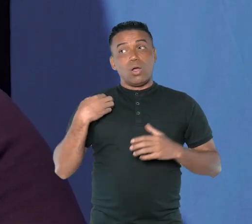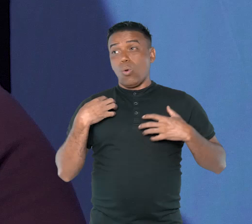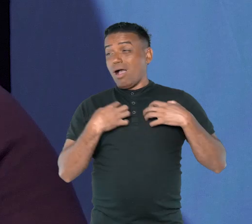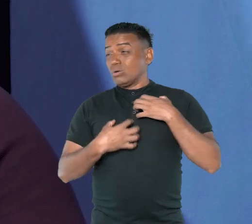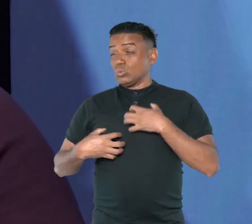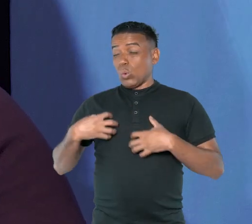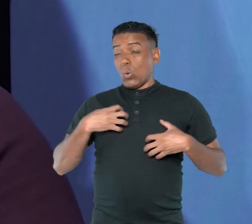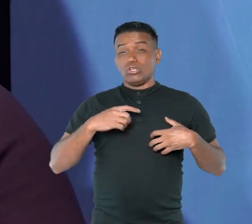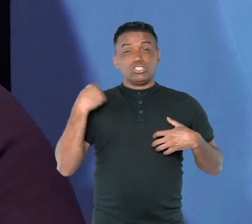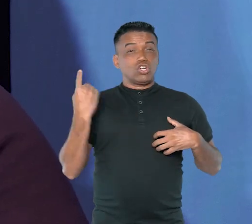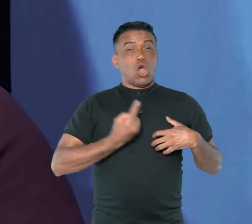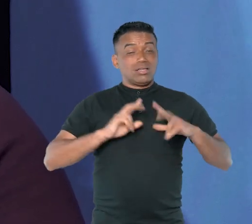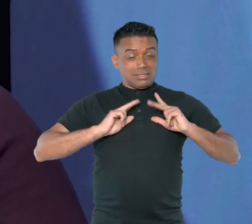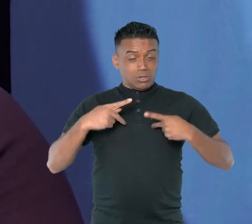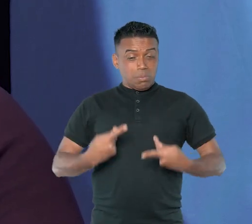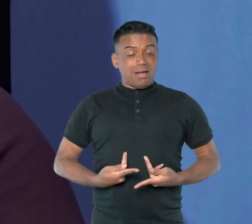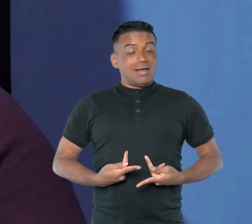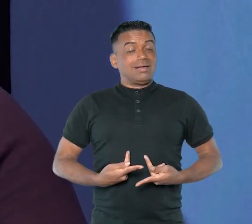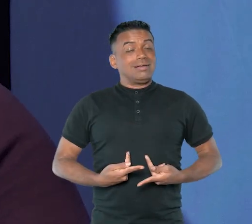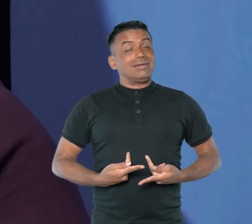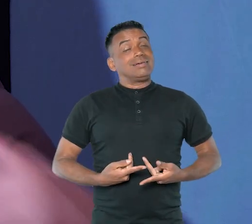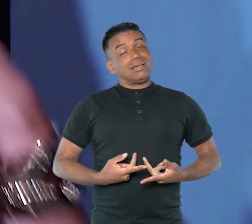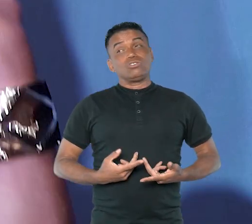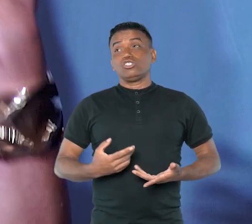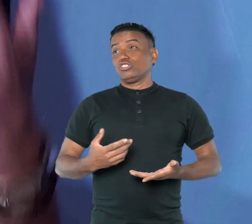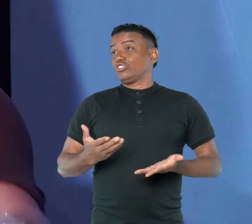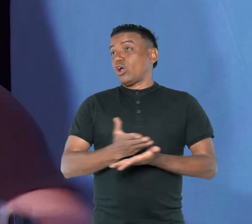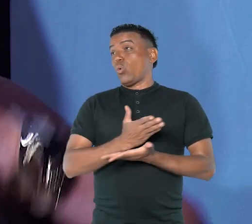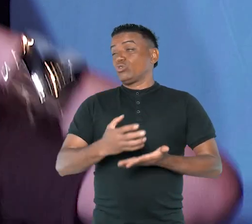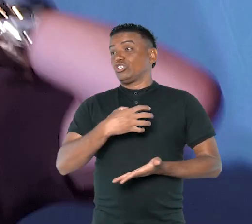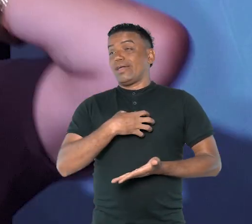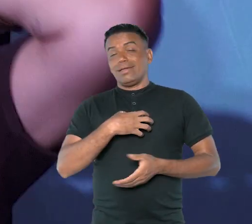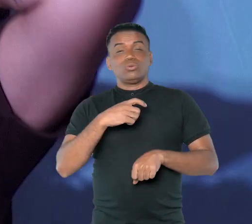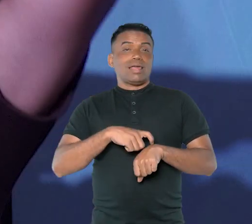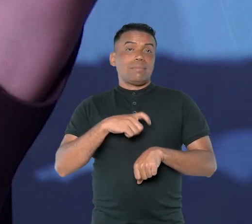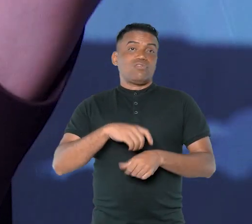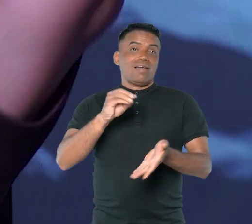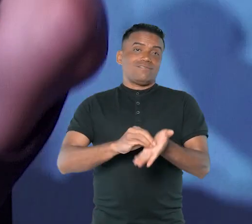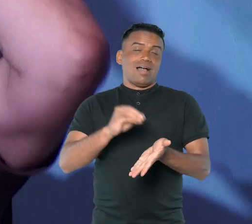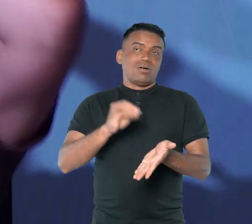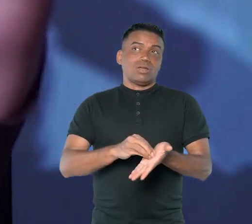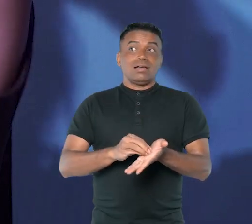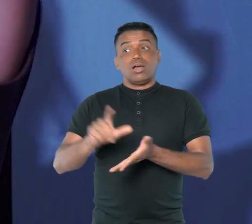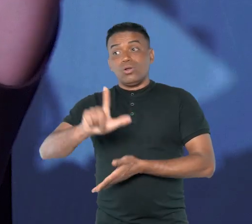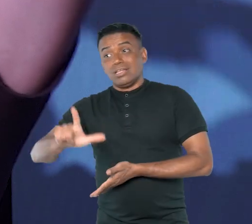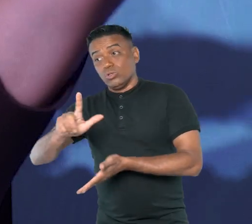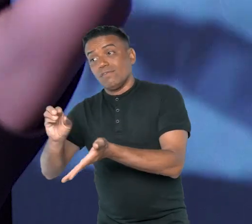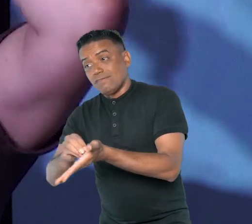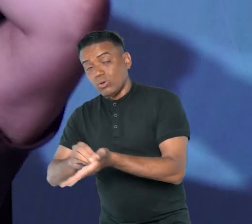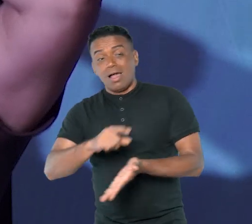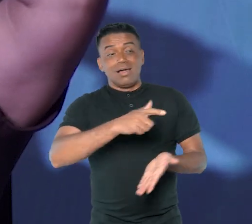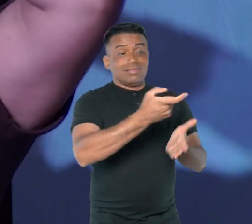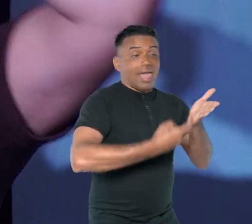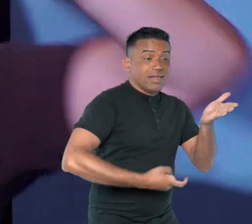de alguma forma, o tempo sempre vai nos escapar. Então, vai escapar para a literatura, vai escapar para o texto jornalístico.